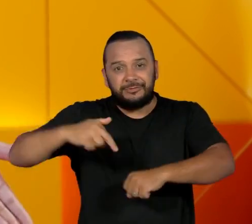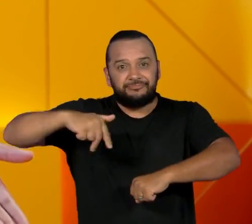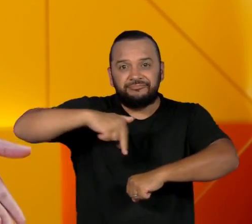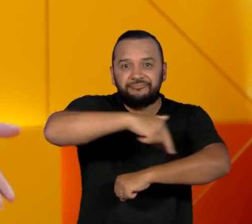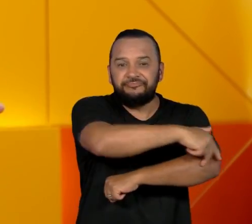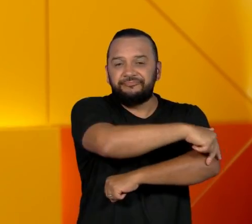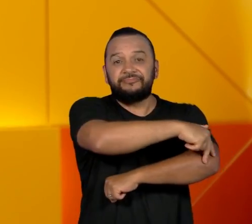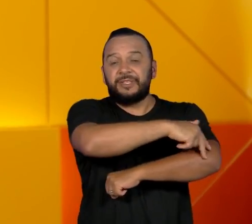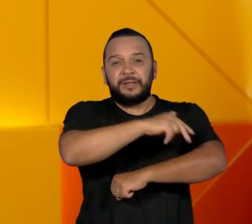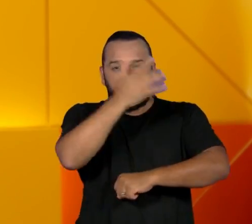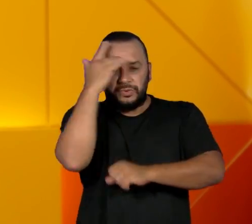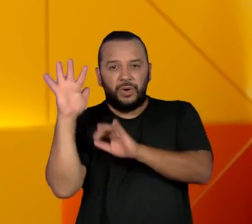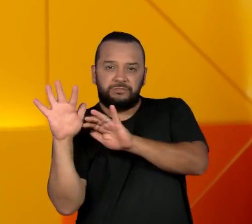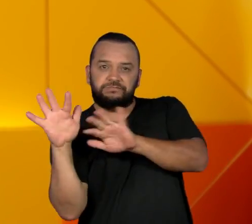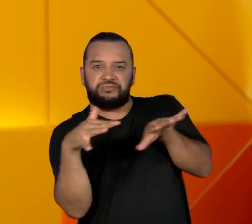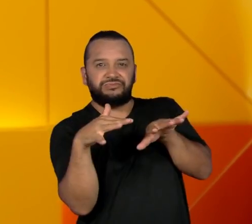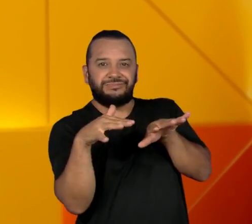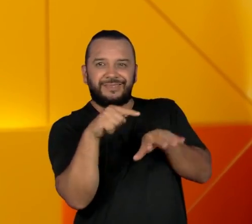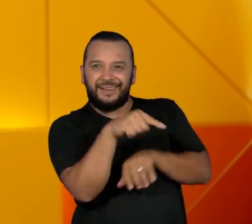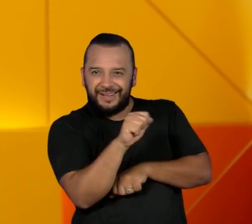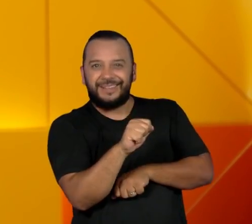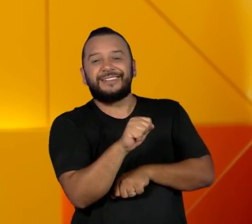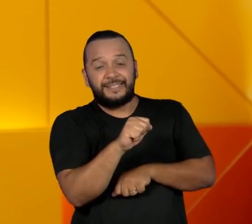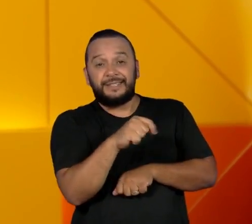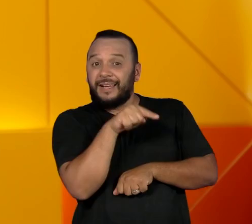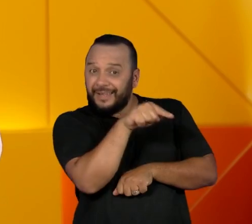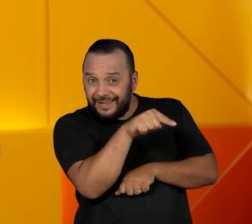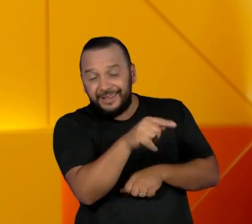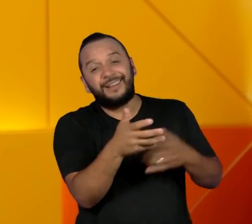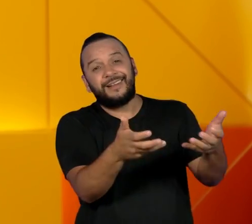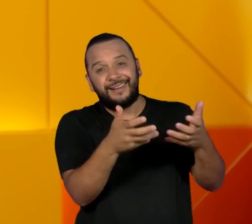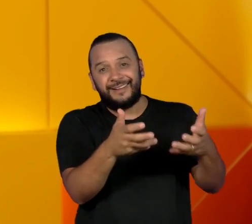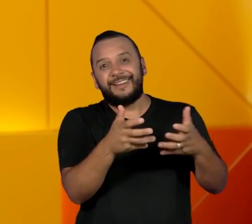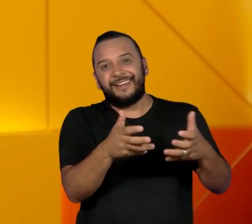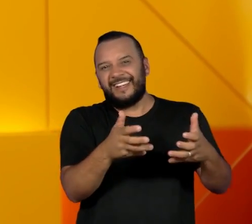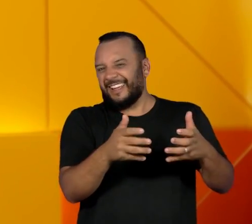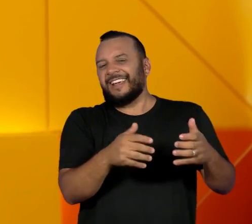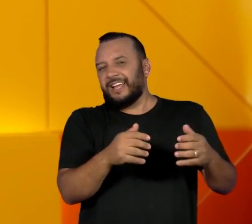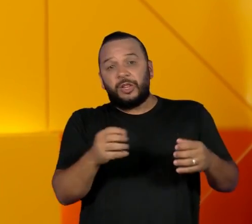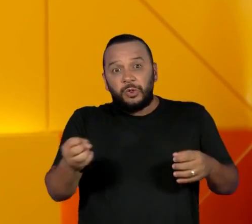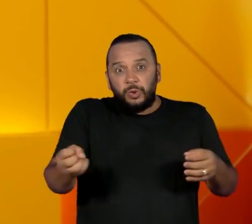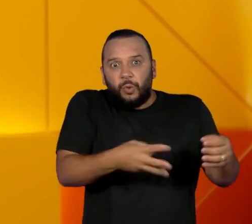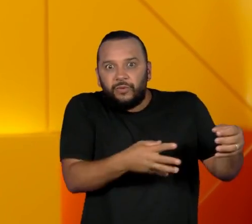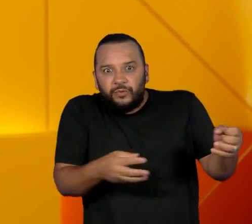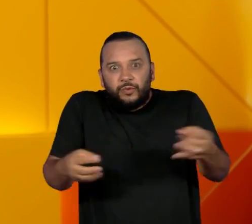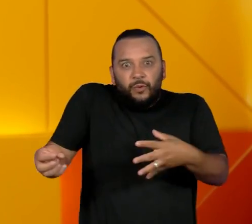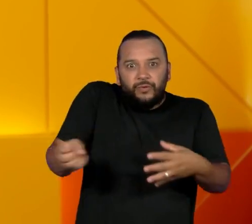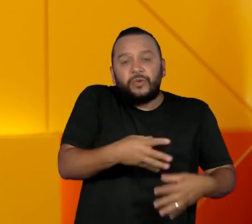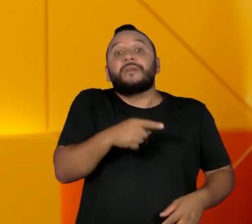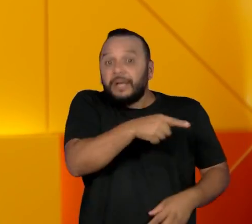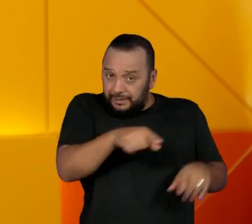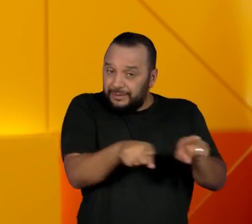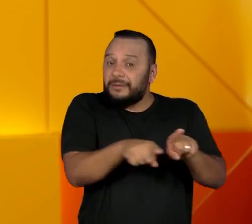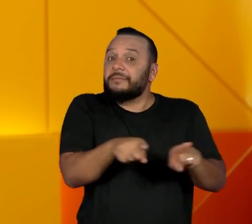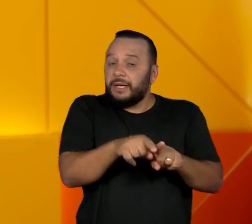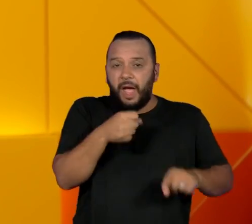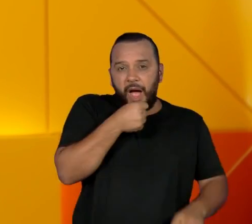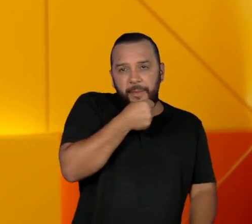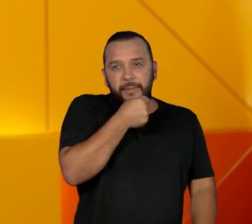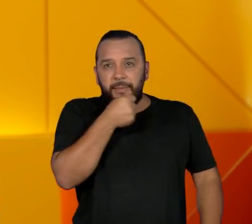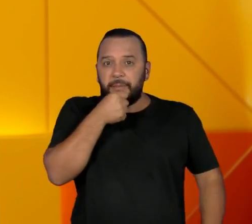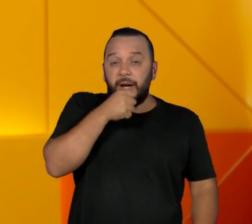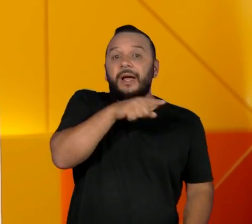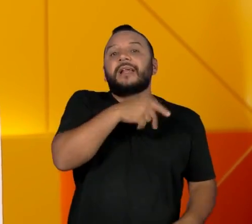cada vez mais visibilidade e planeja alcançar novos voos. Ele também é cantor e se prepara para